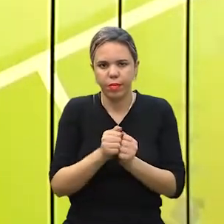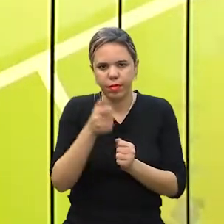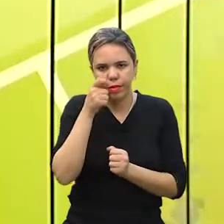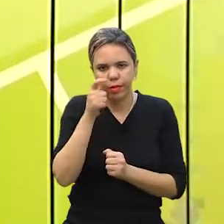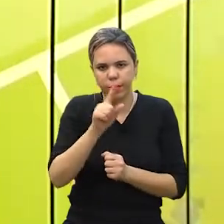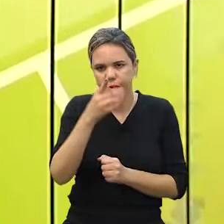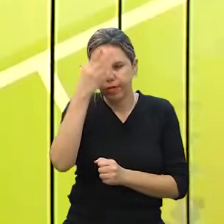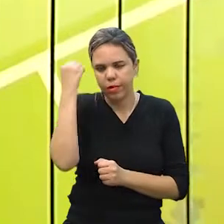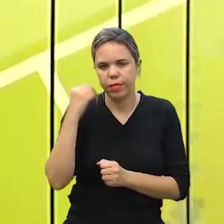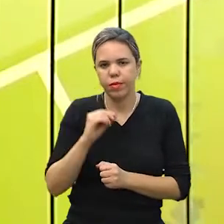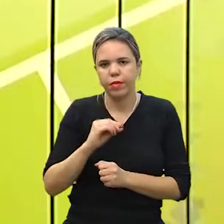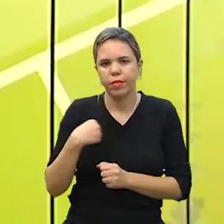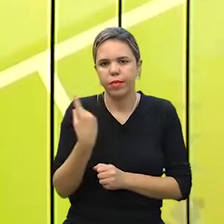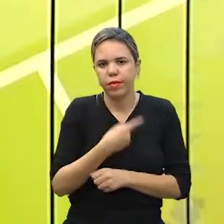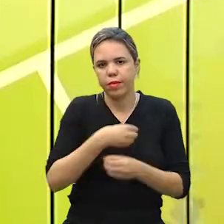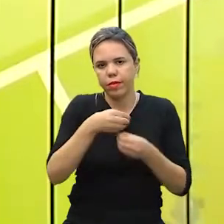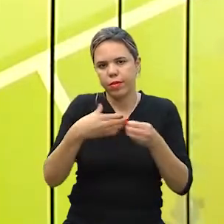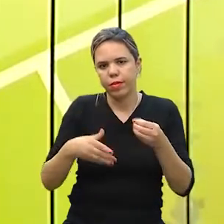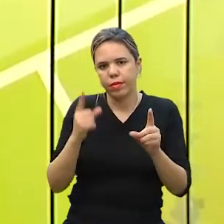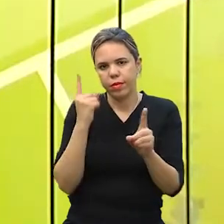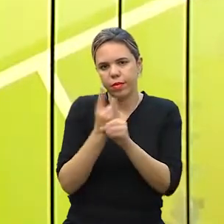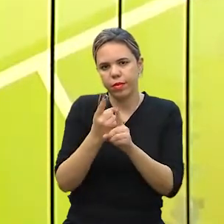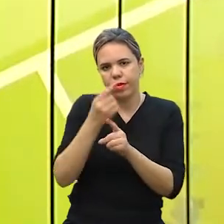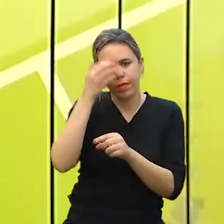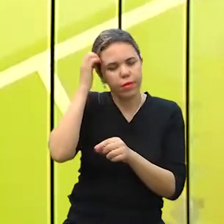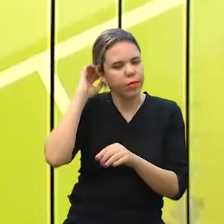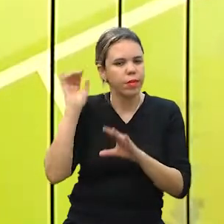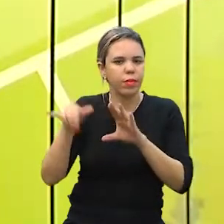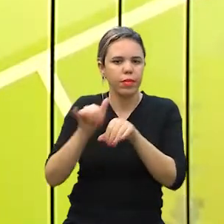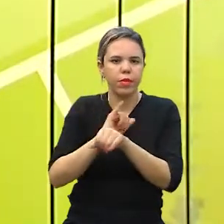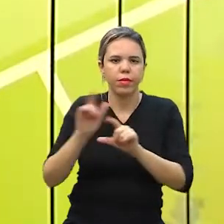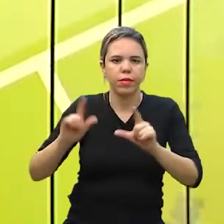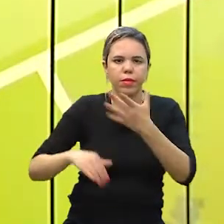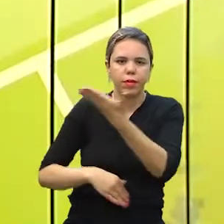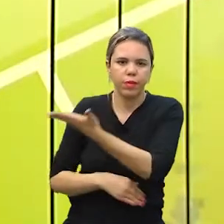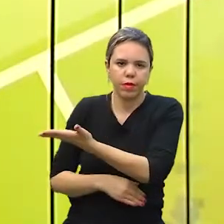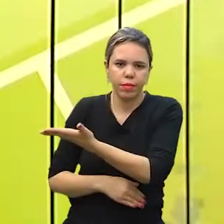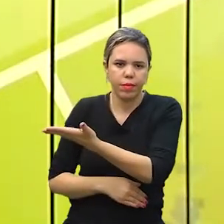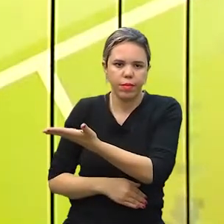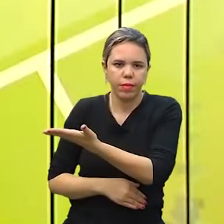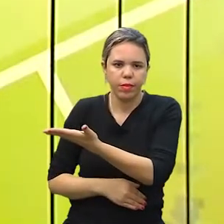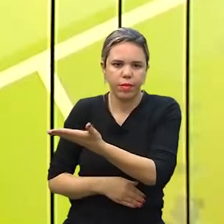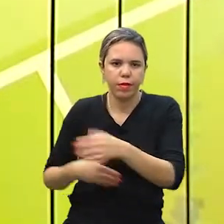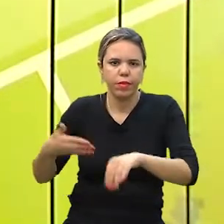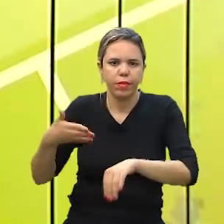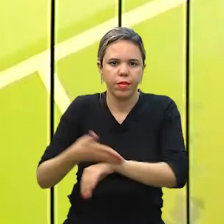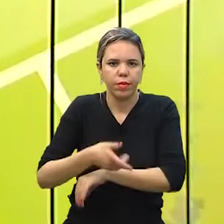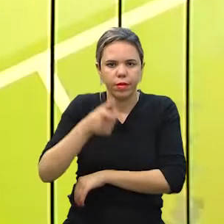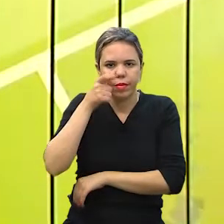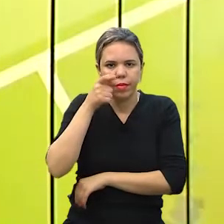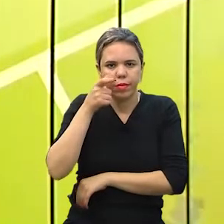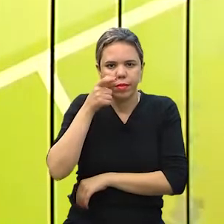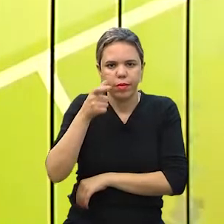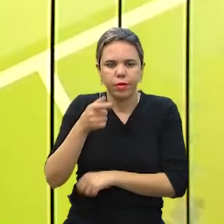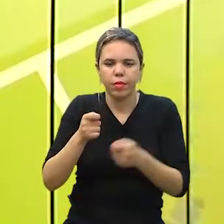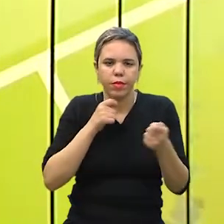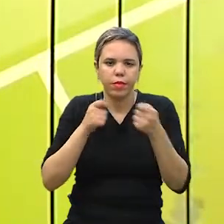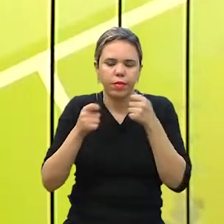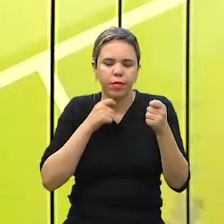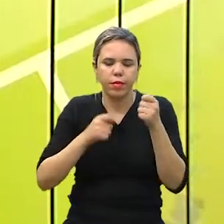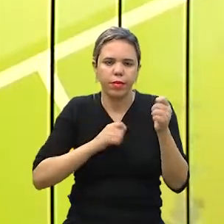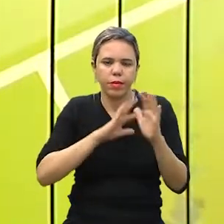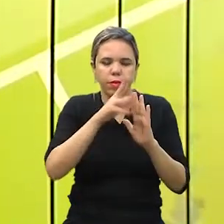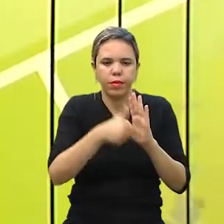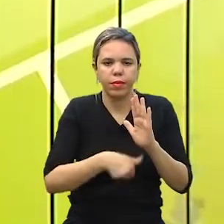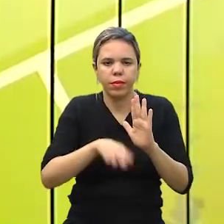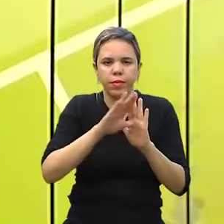Não se esqueça que todo o nosso conteúdo se encontra no nosso canal do YouTube, TV Câmara Campinas. Ali você acessa as nossas entrevistas do Giro Ambiental